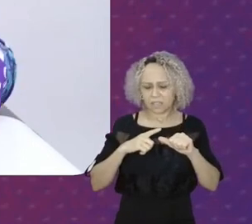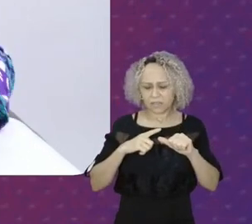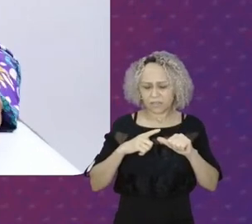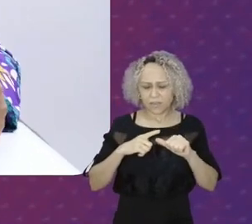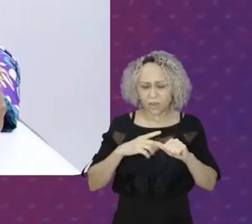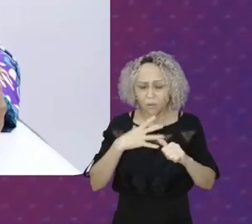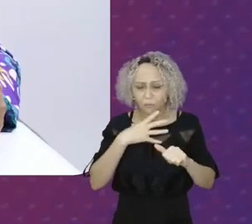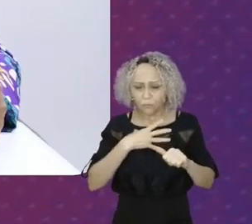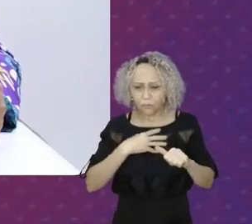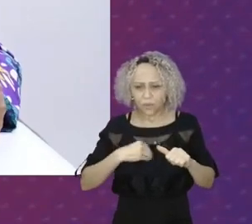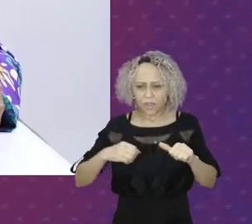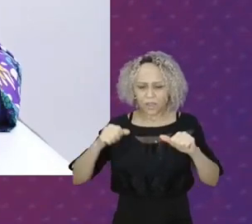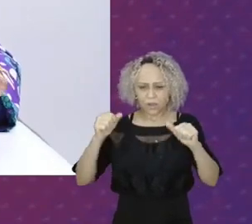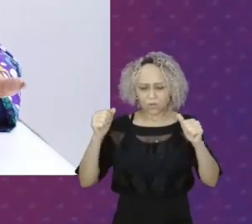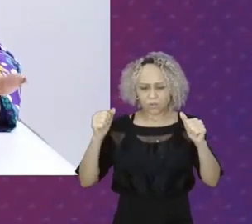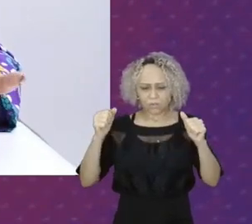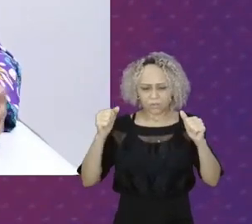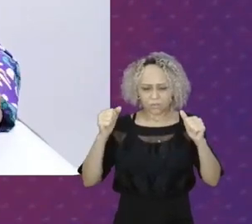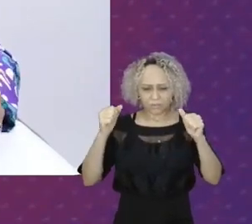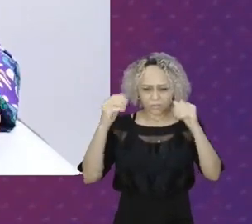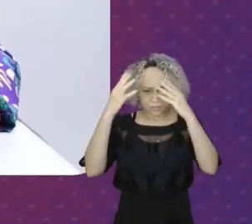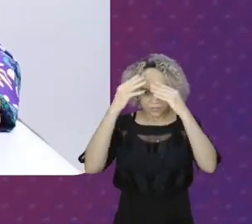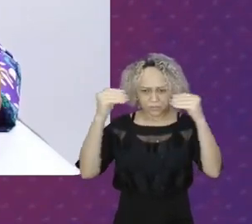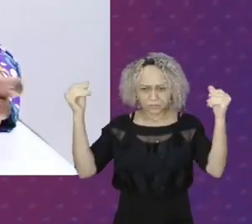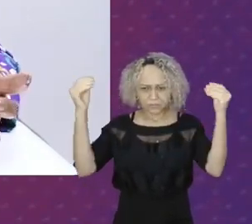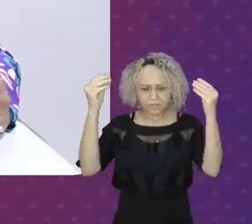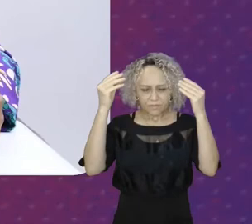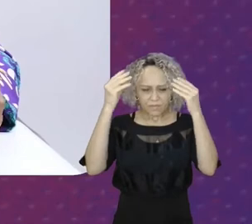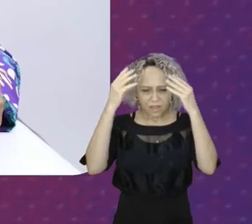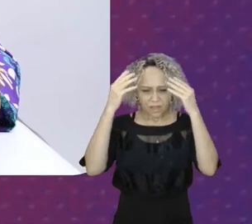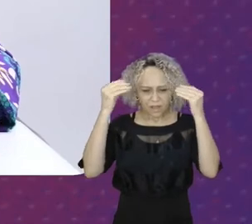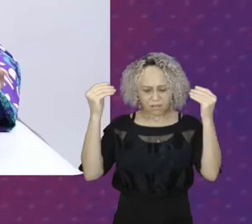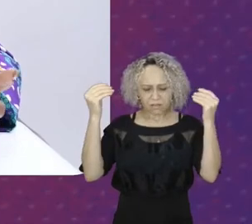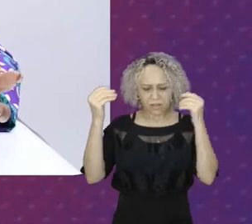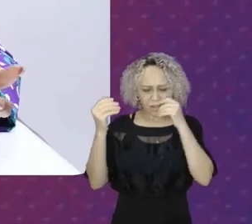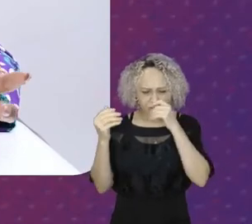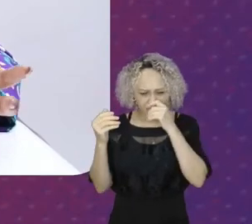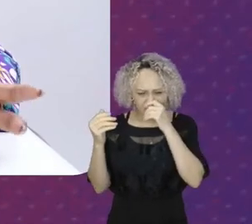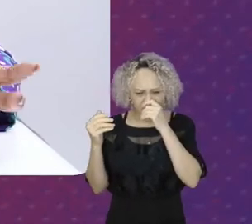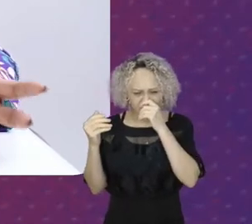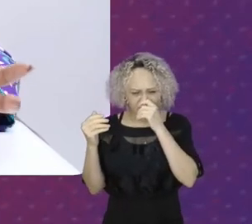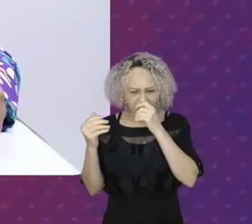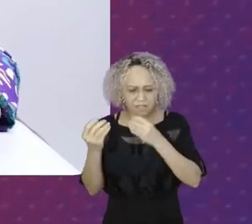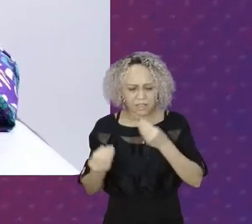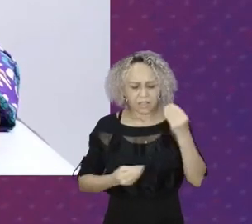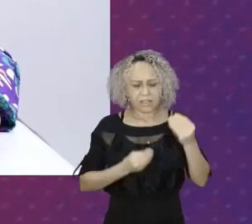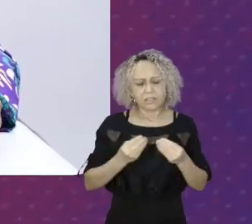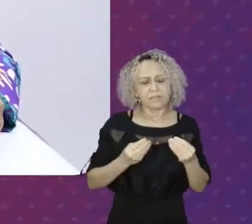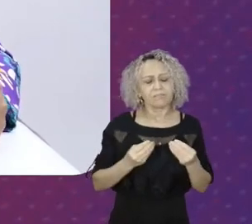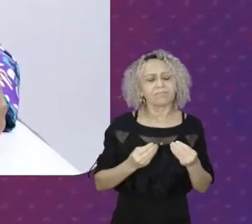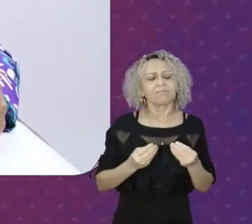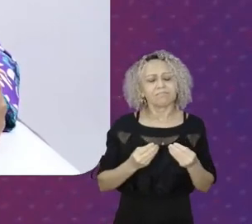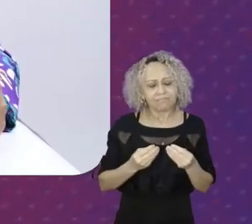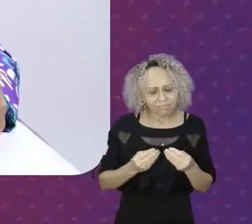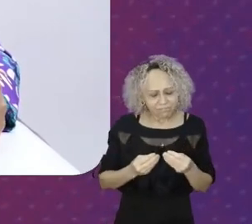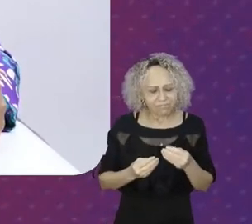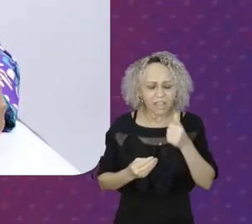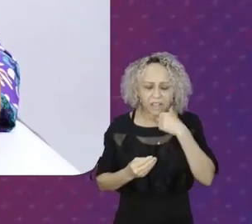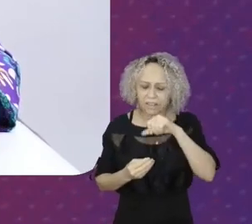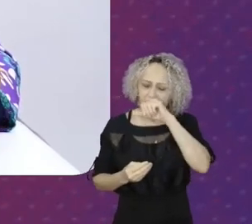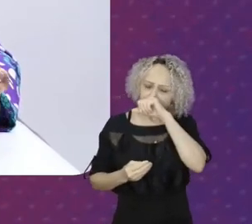com deficiência, mas principalmente as mães de filhos autistas estão muito